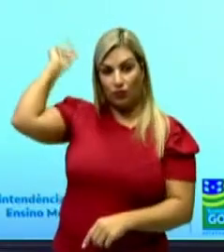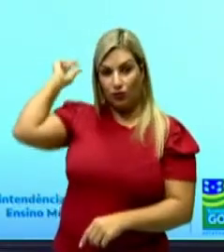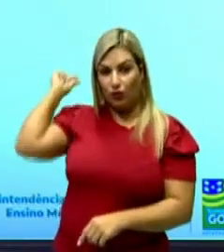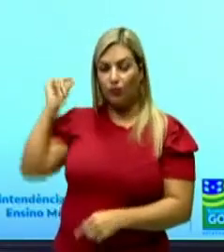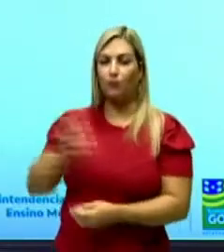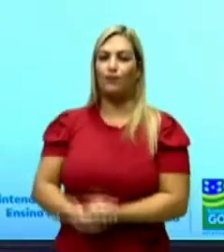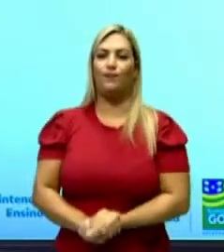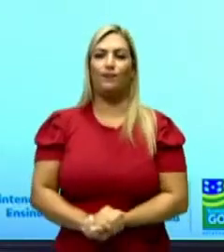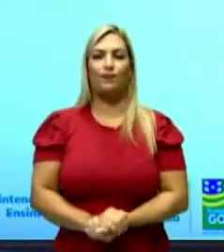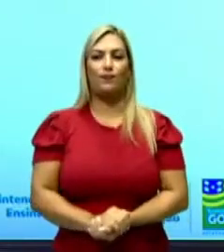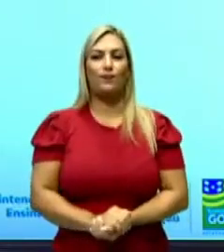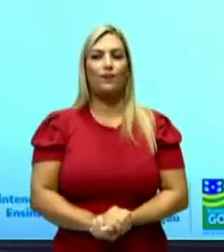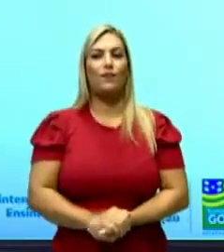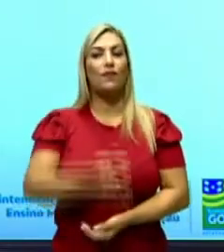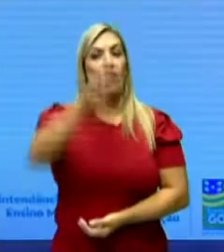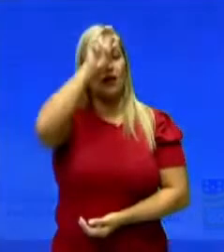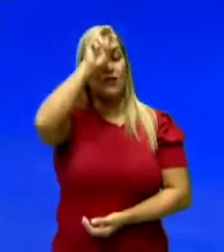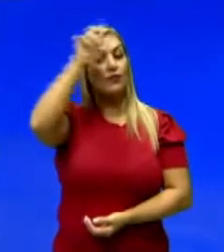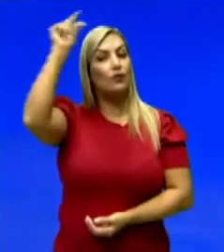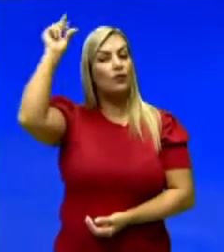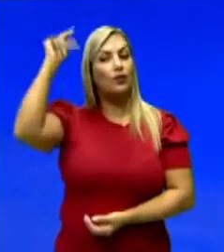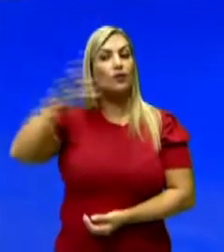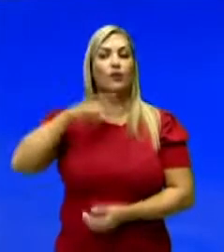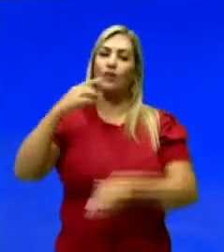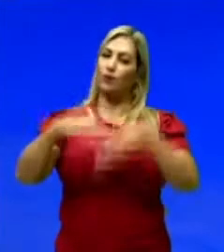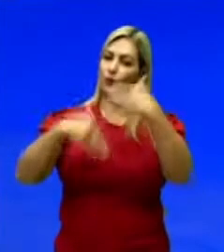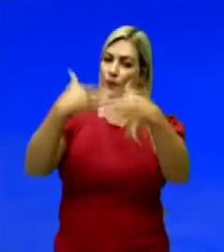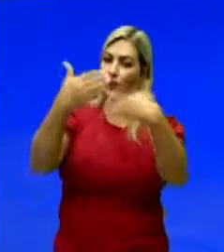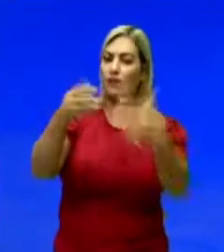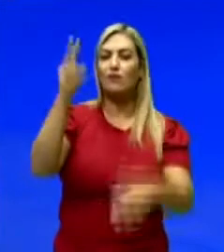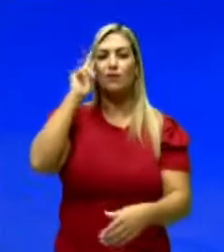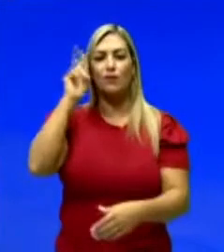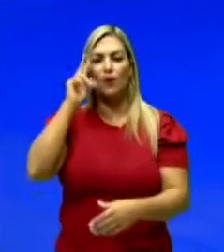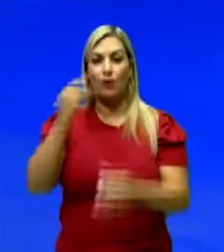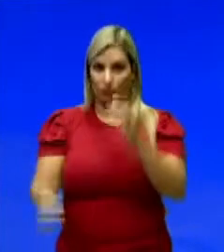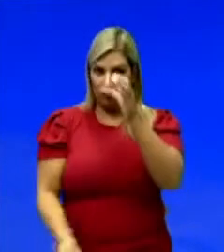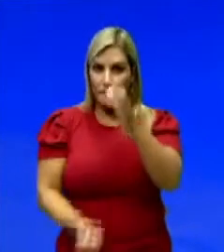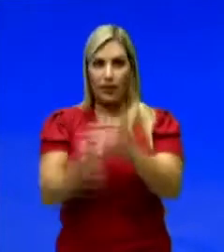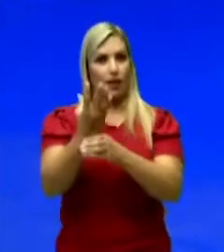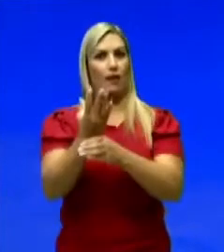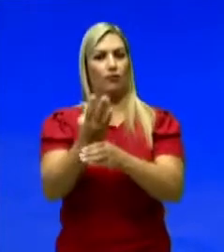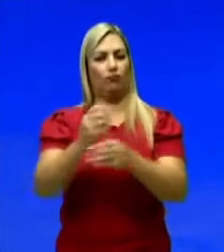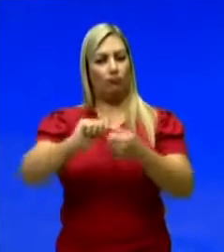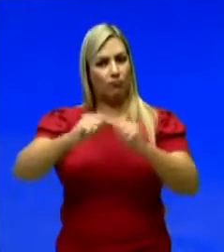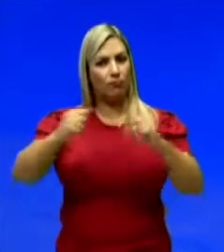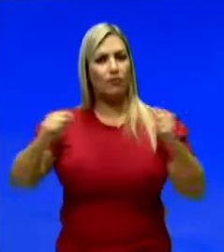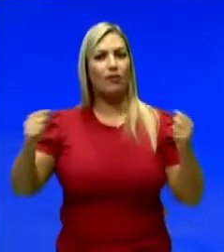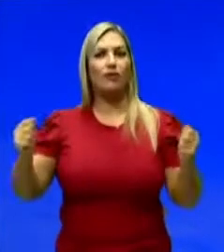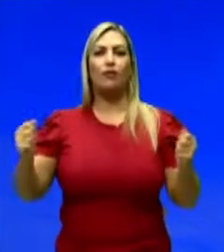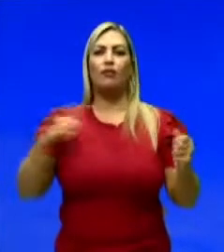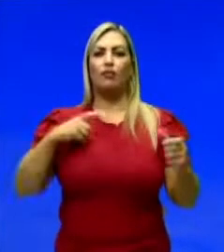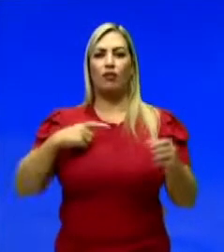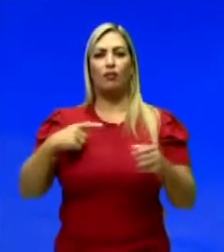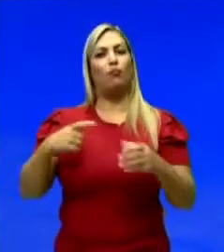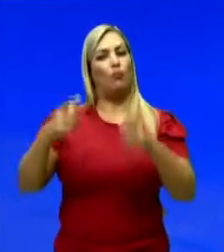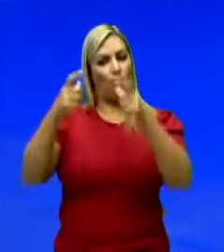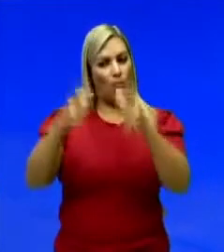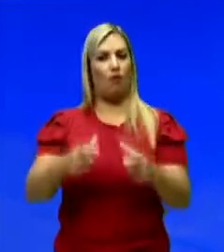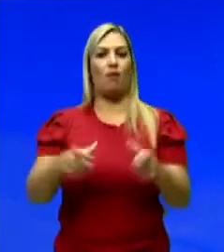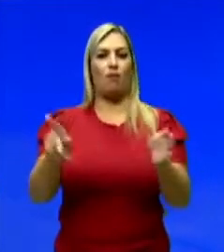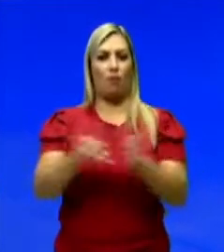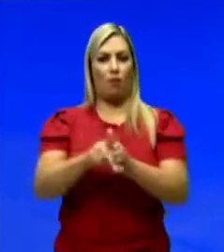egito antigo ele ele teve um processo histórico de existência enorme né é é uma civilização